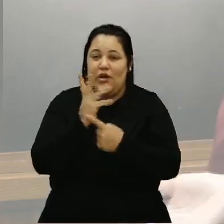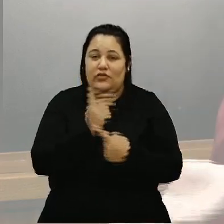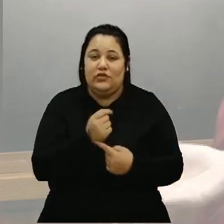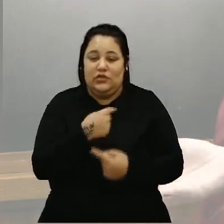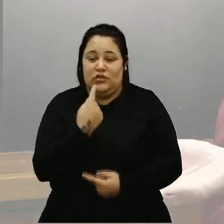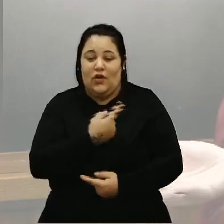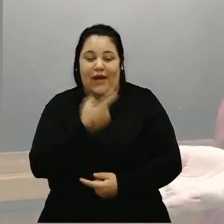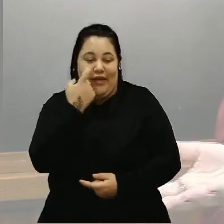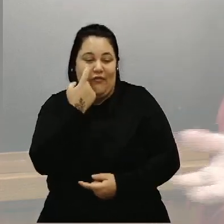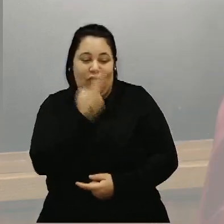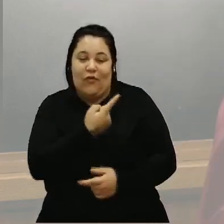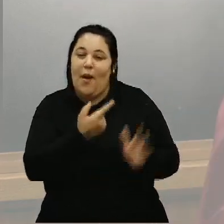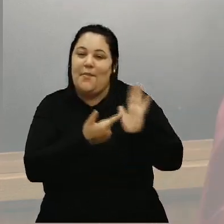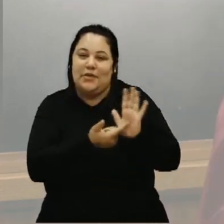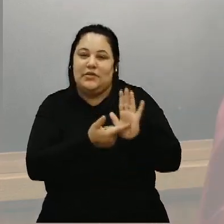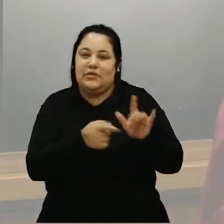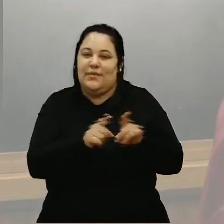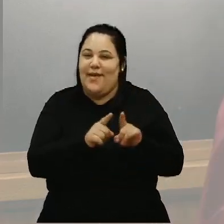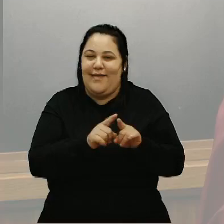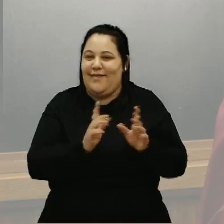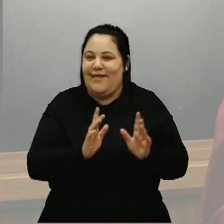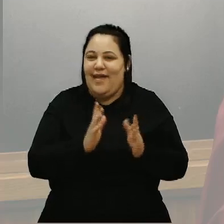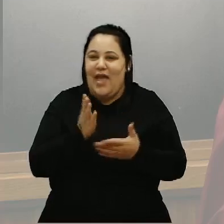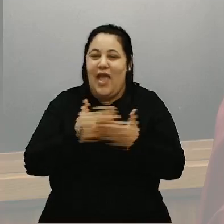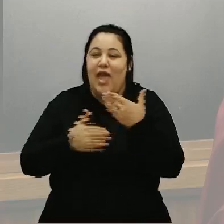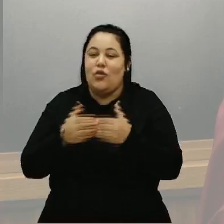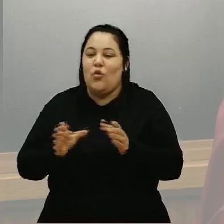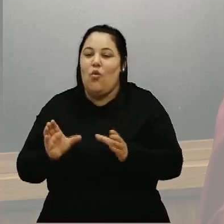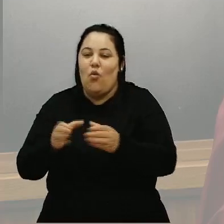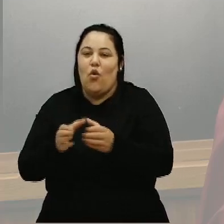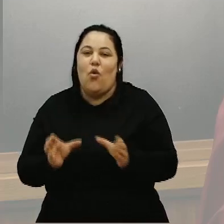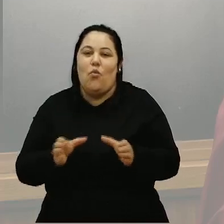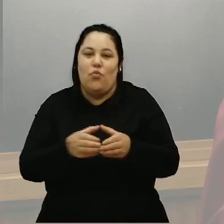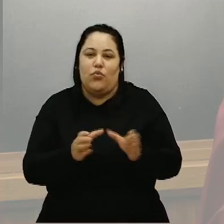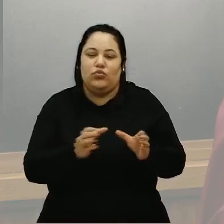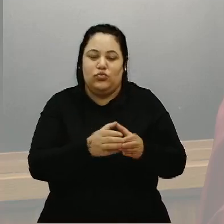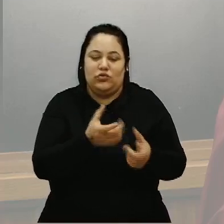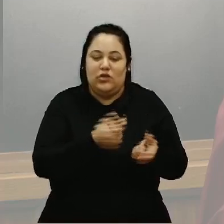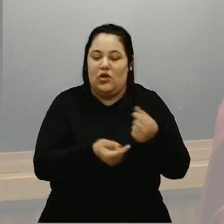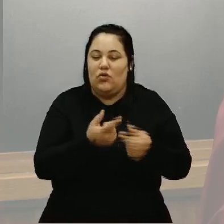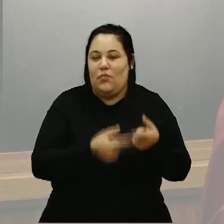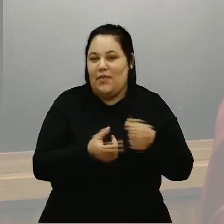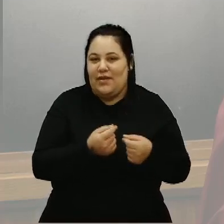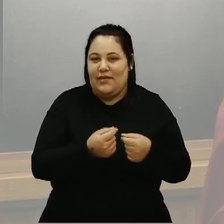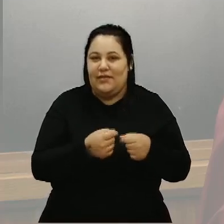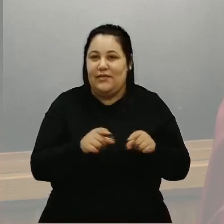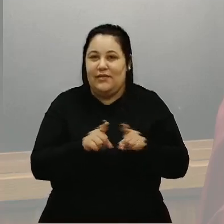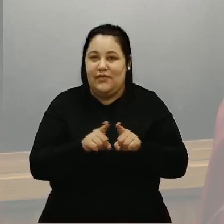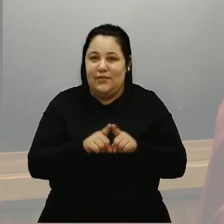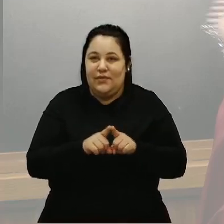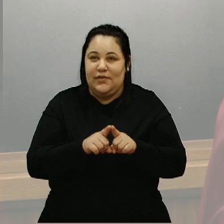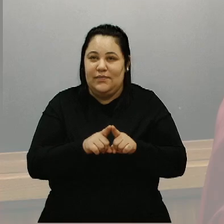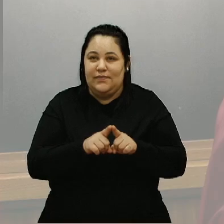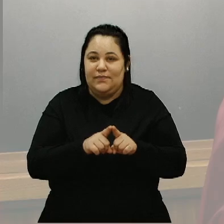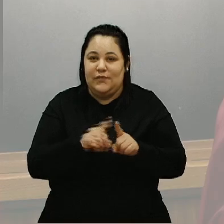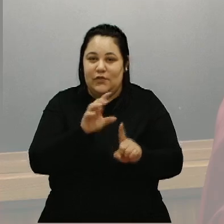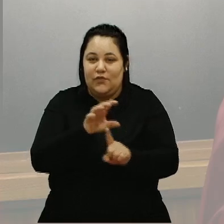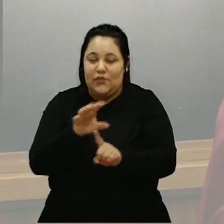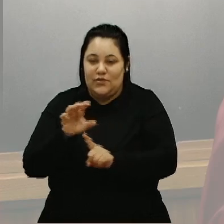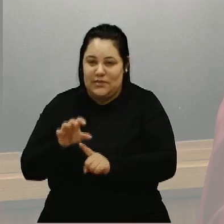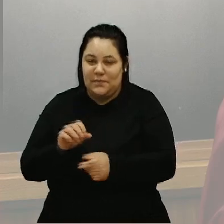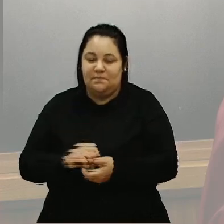se apresentando, é toda uma cadeia econômica que envolve além